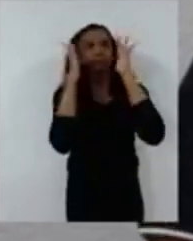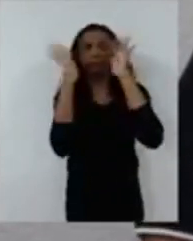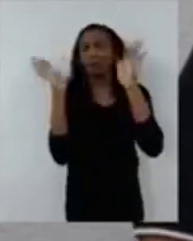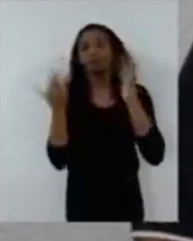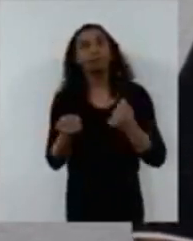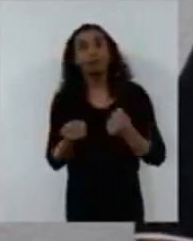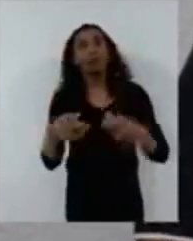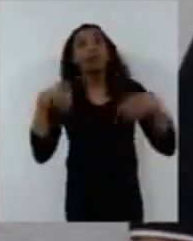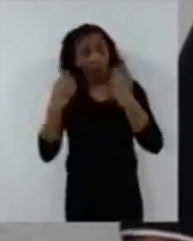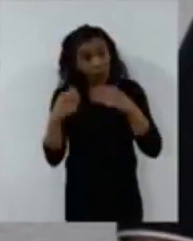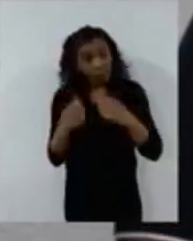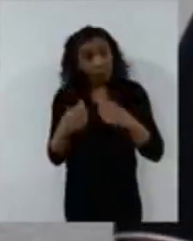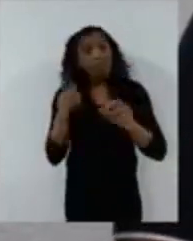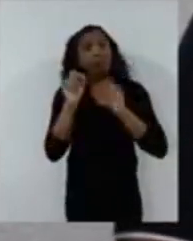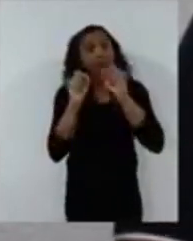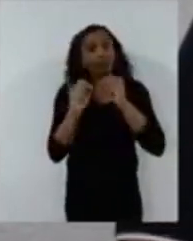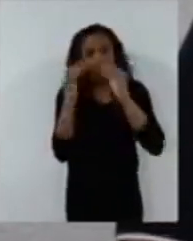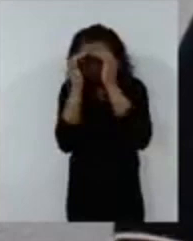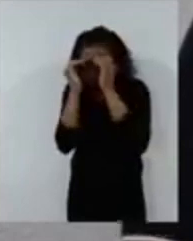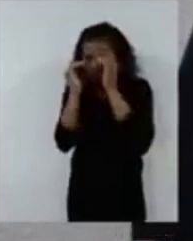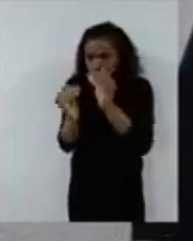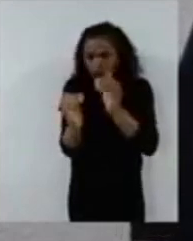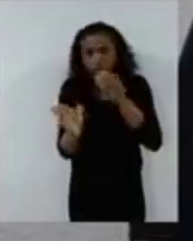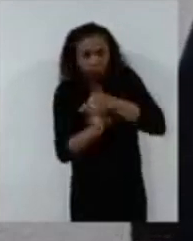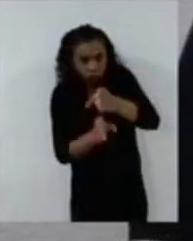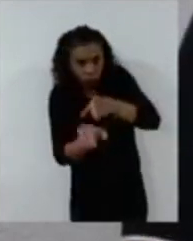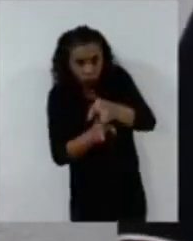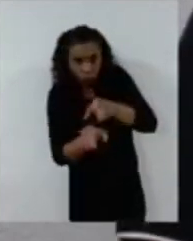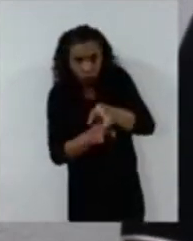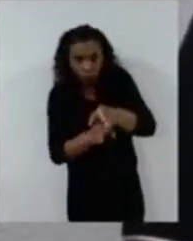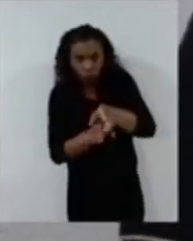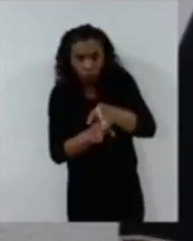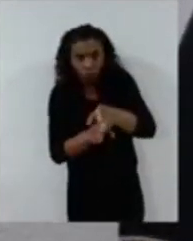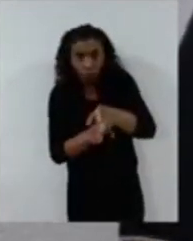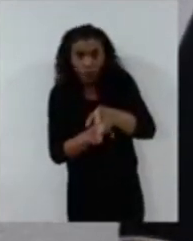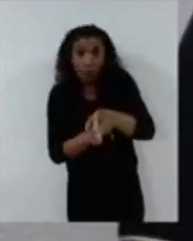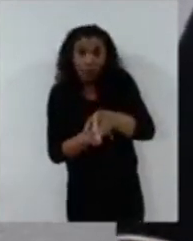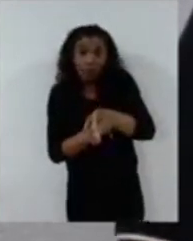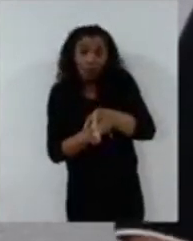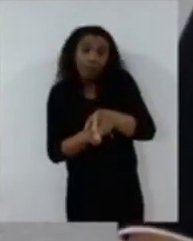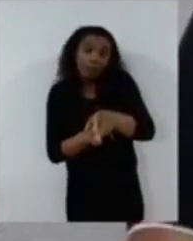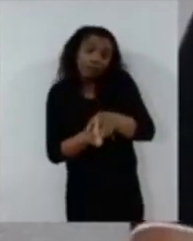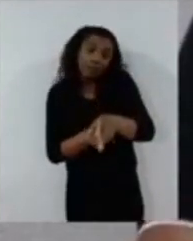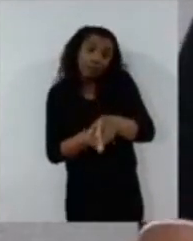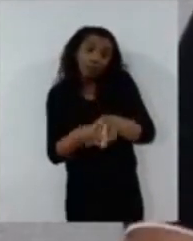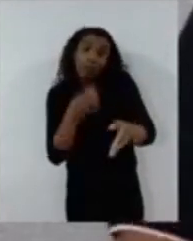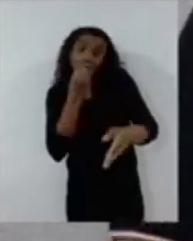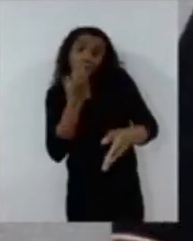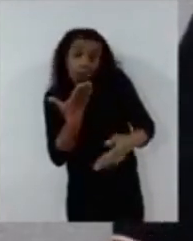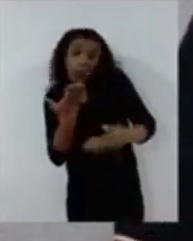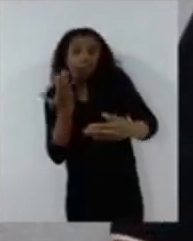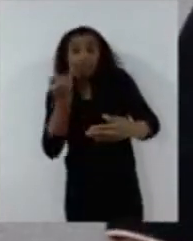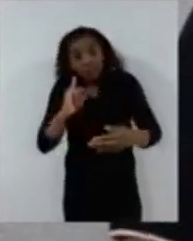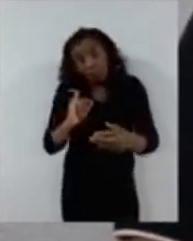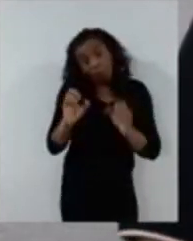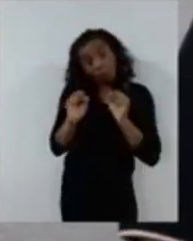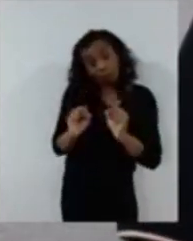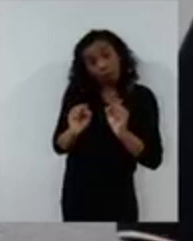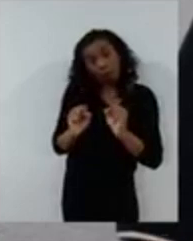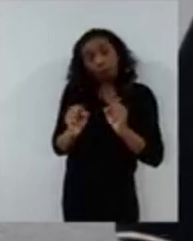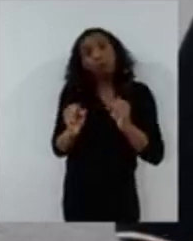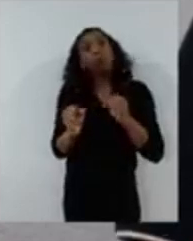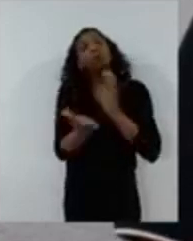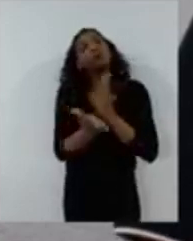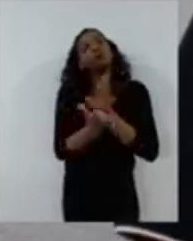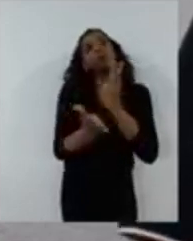Vamos seguir os critérios estabelecidos. Seria muito bom se nós pudéssemos continuar com essa liberdade que estamos